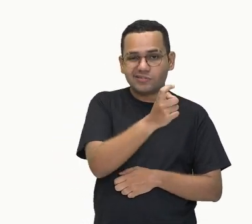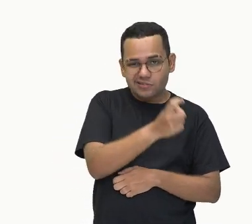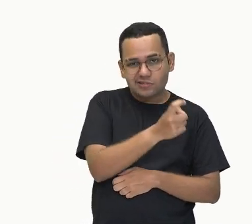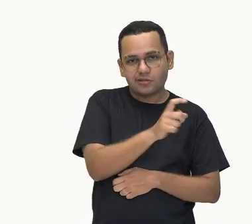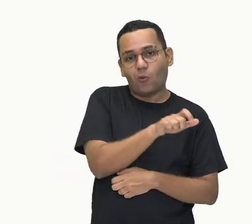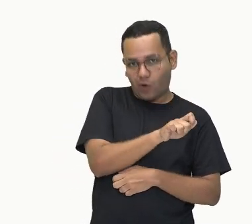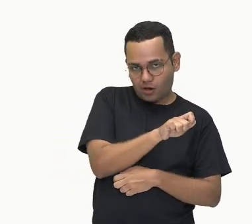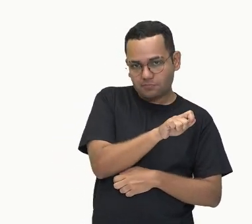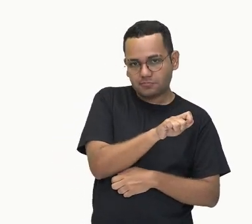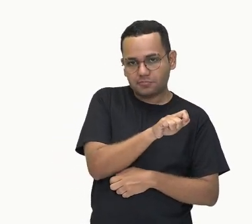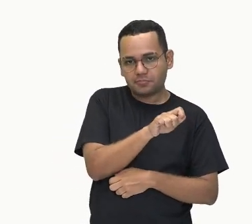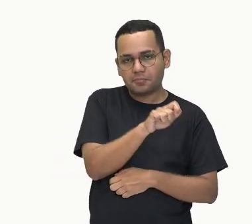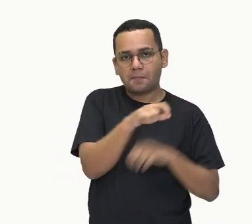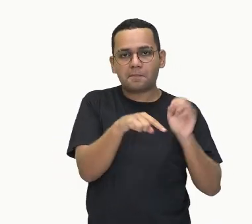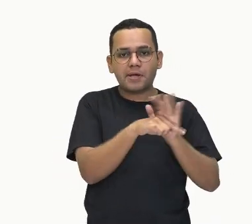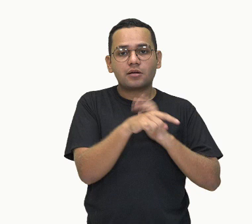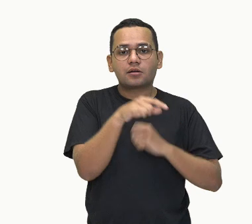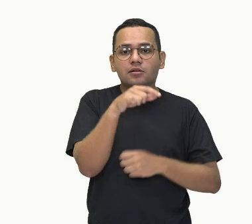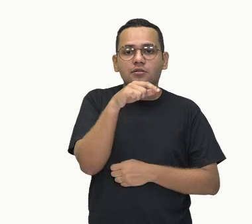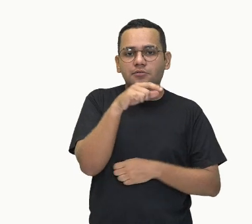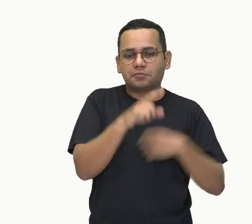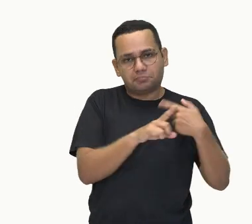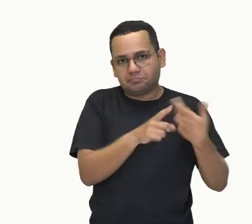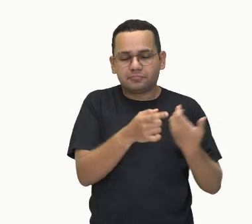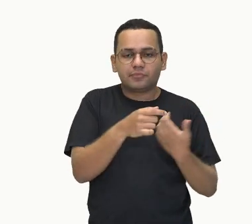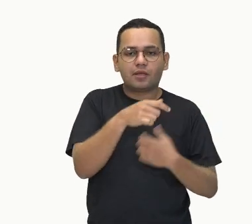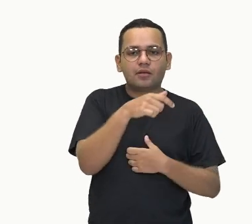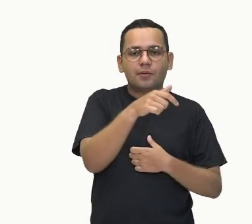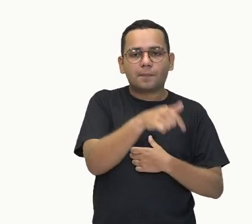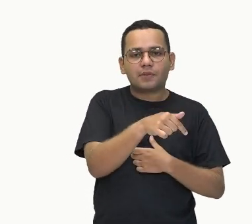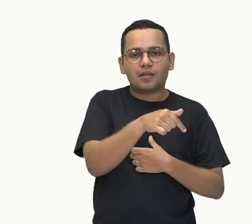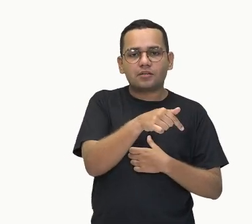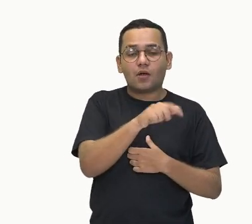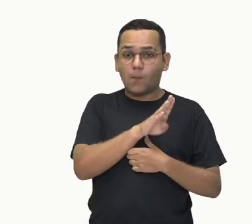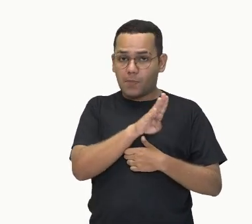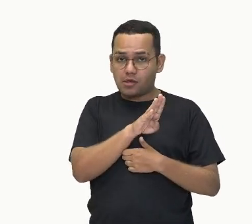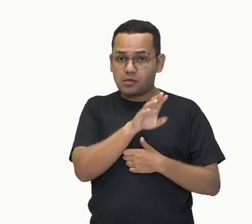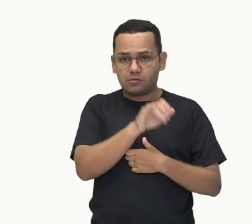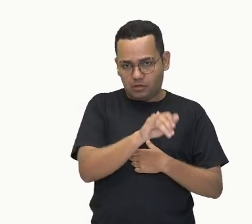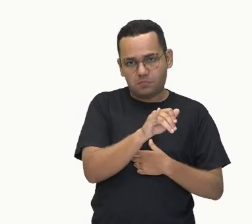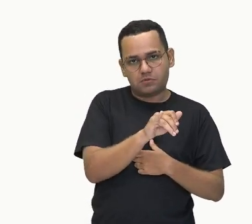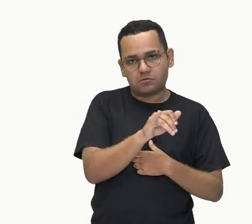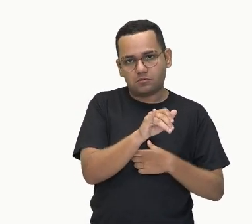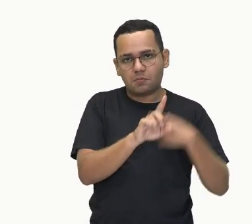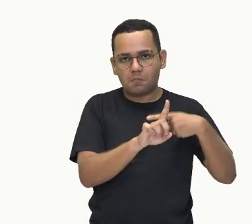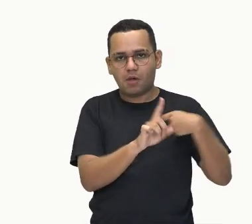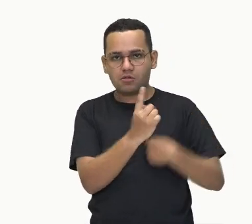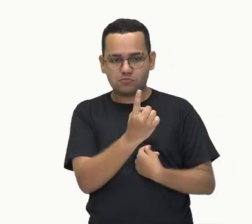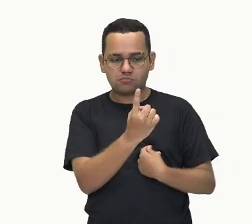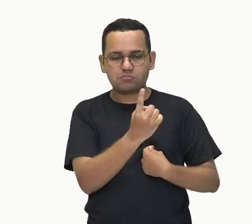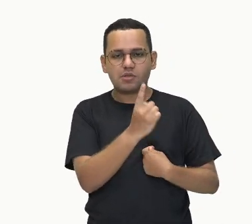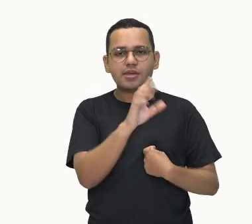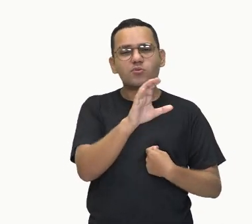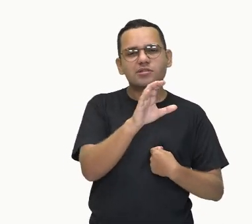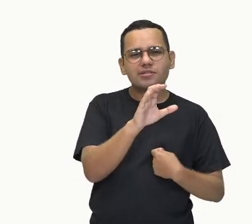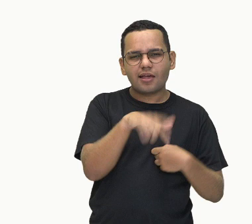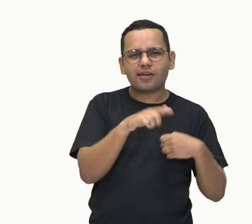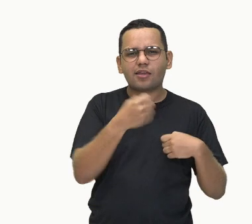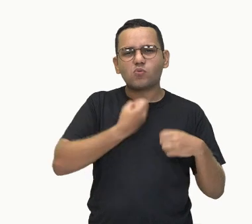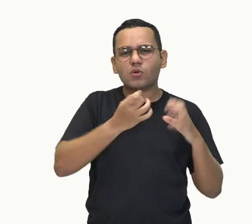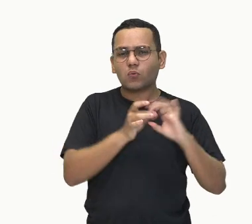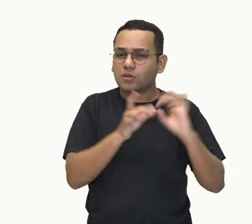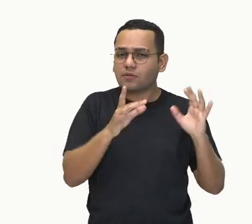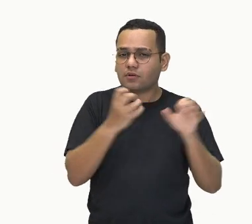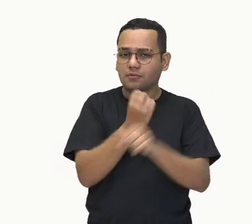igual a 1, tá? Então, para a gente identificar a partir de uma equação